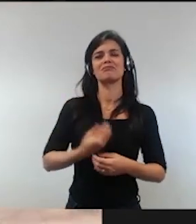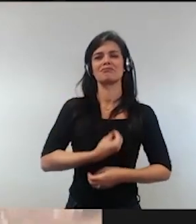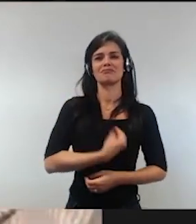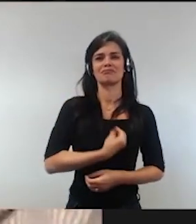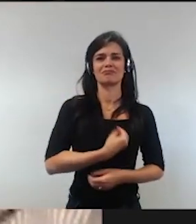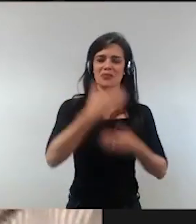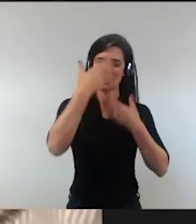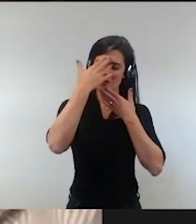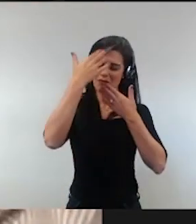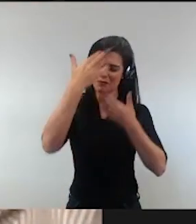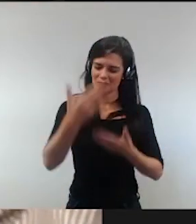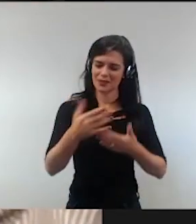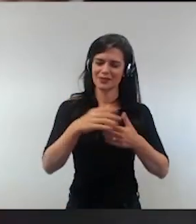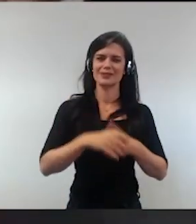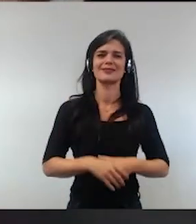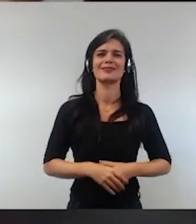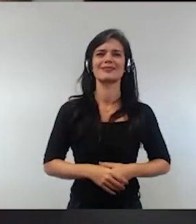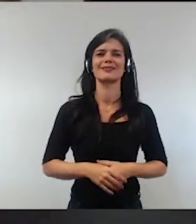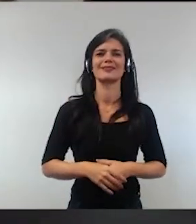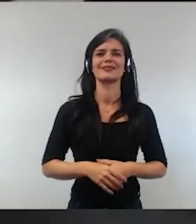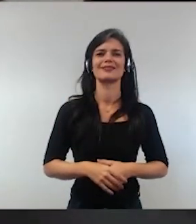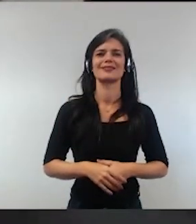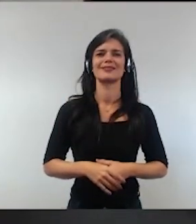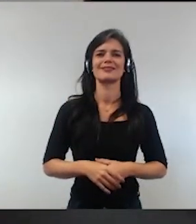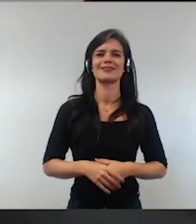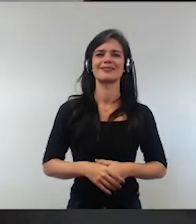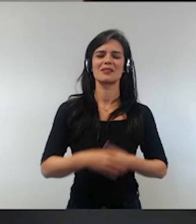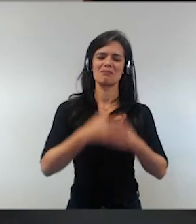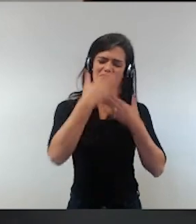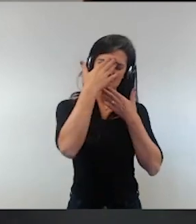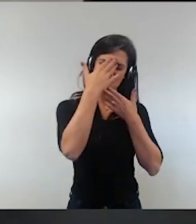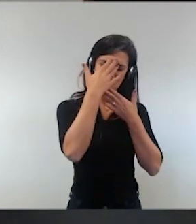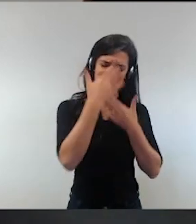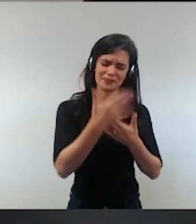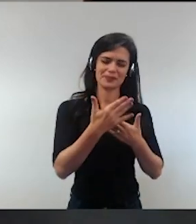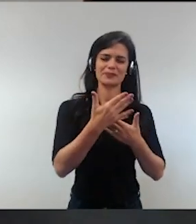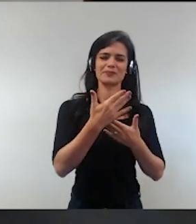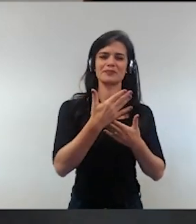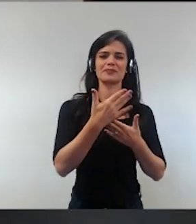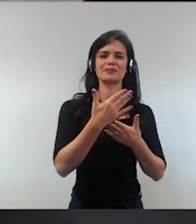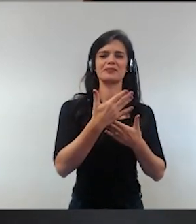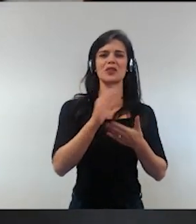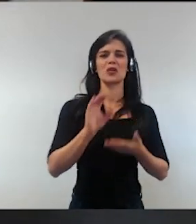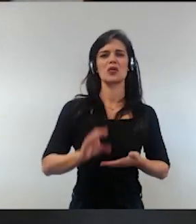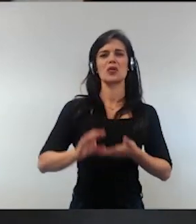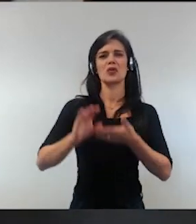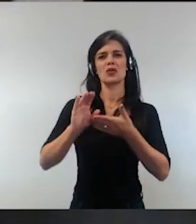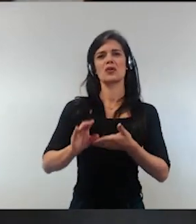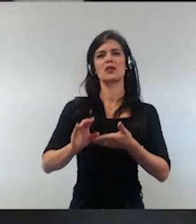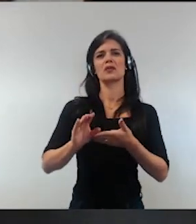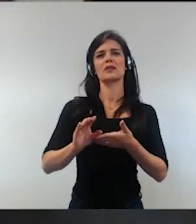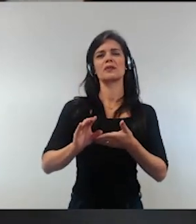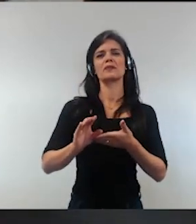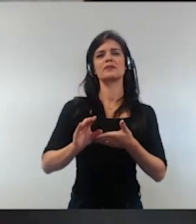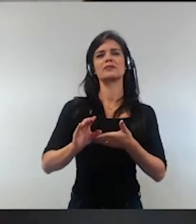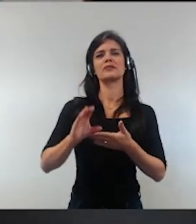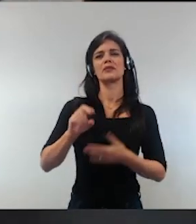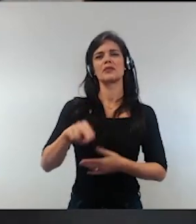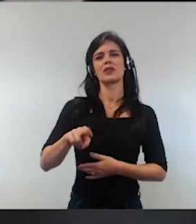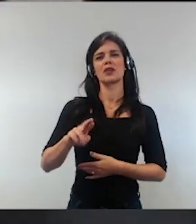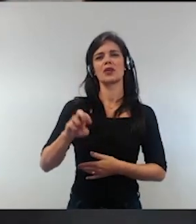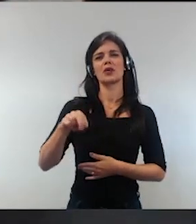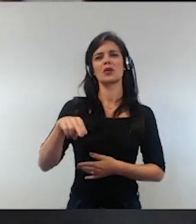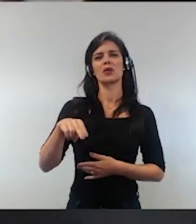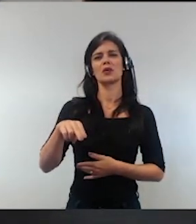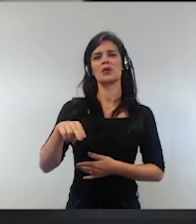Muito obrigado. Gratíssimo, professor Técio. Muito gratíssimo. Em nome do nosso Conselho Federal, do Rony, da Reza Nacional,